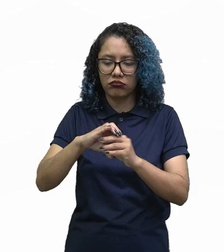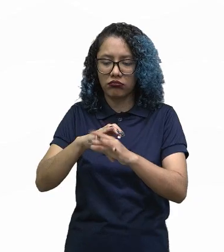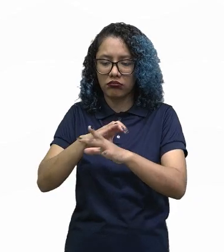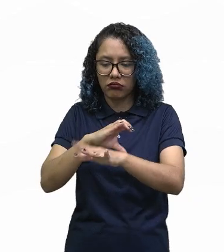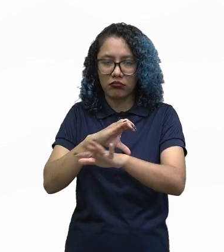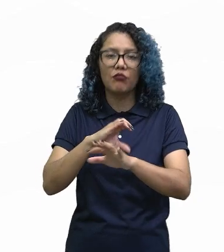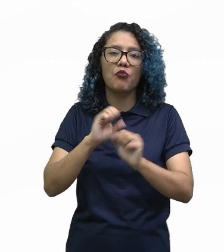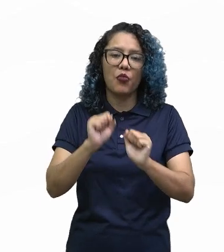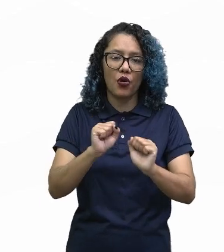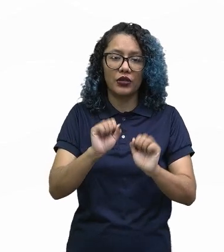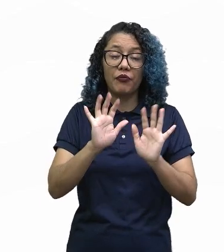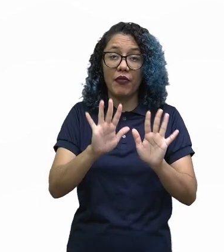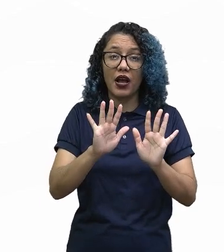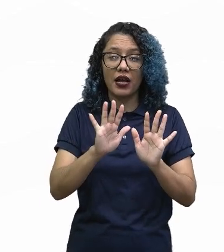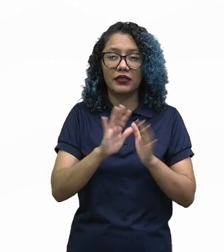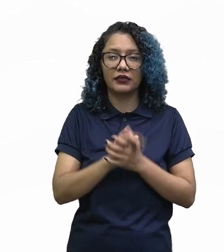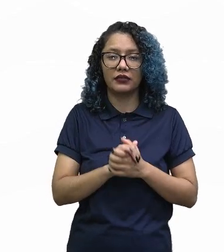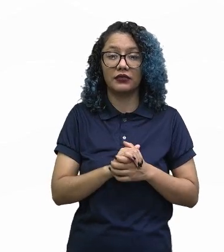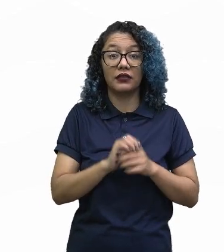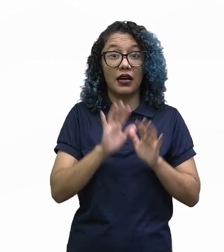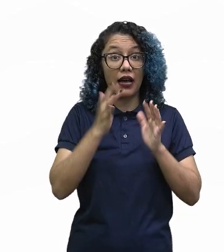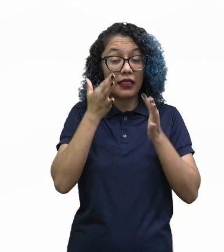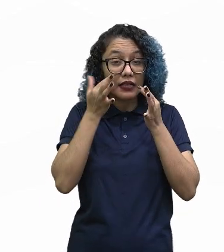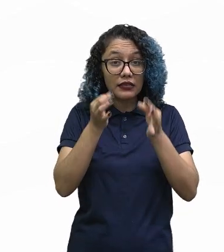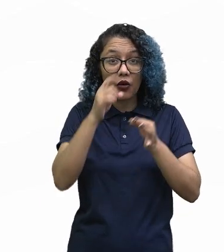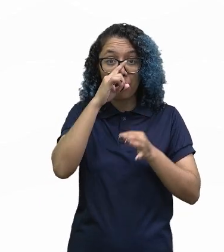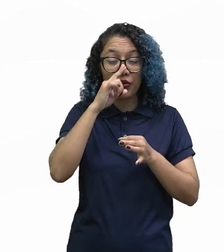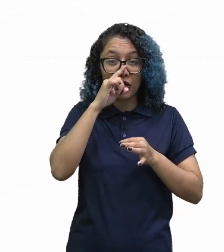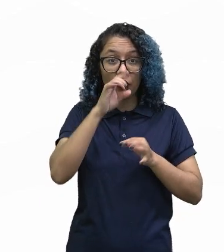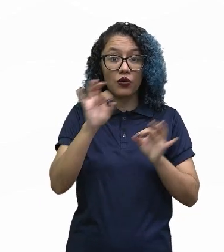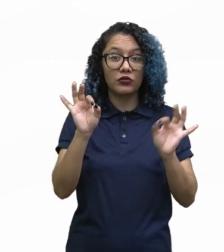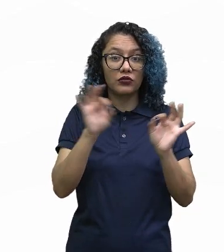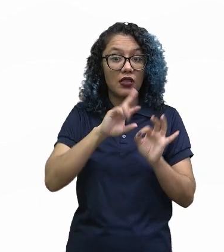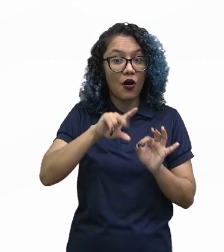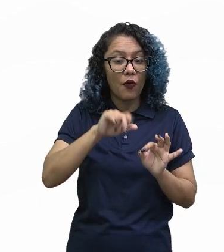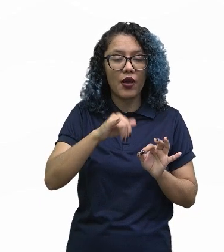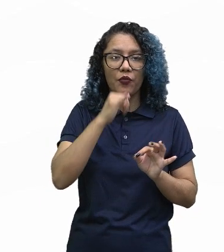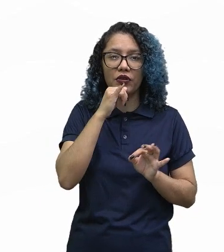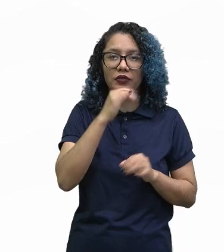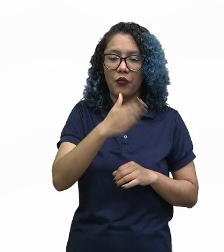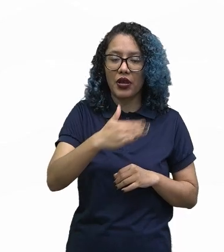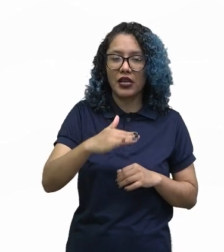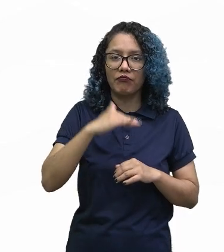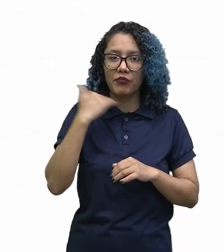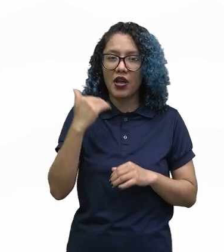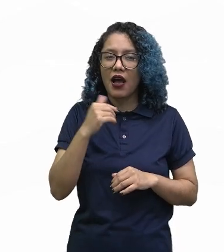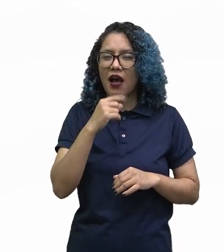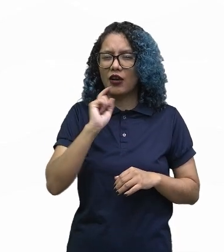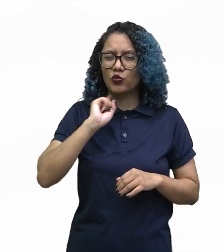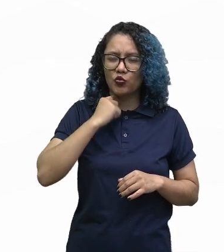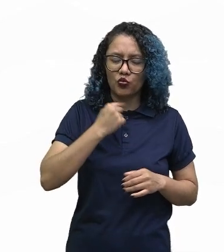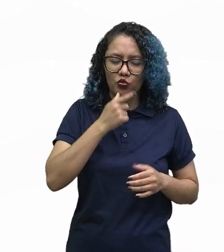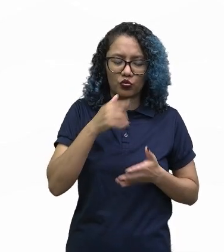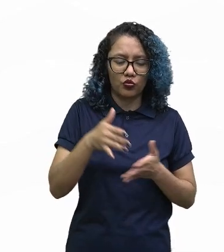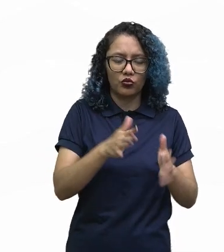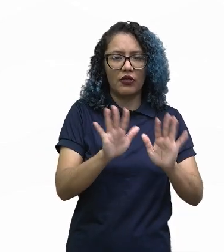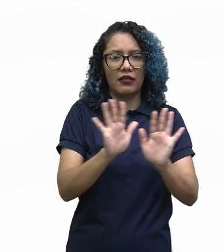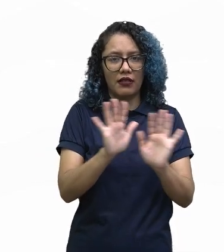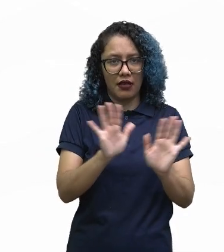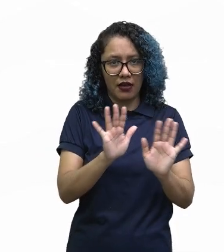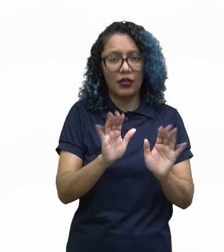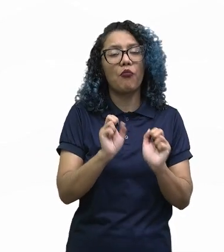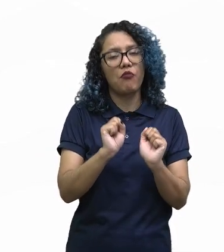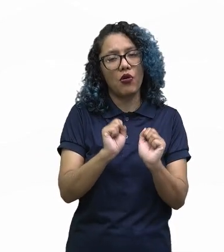note, não é perigoso, não vai matar peixe, não vai contaminar riacho, tá? E aí eu